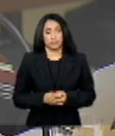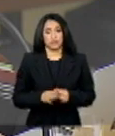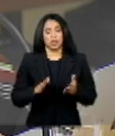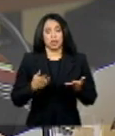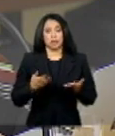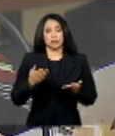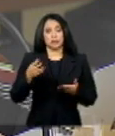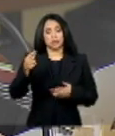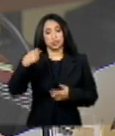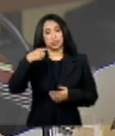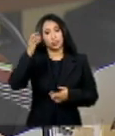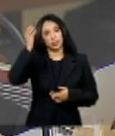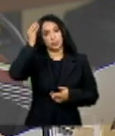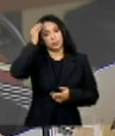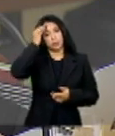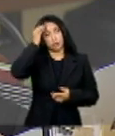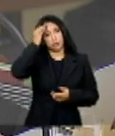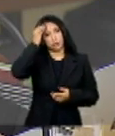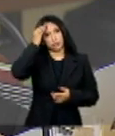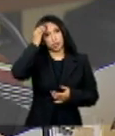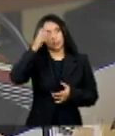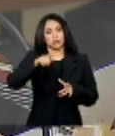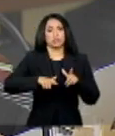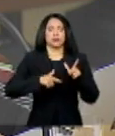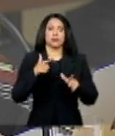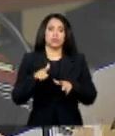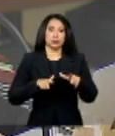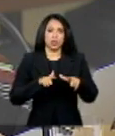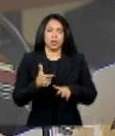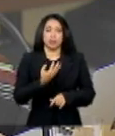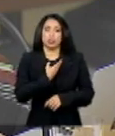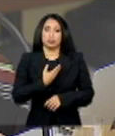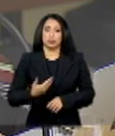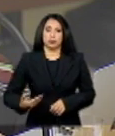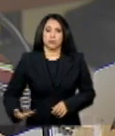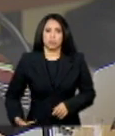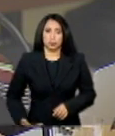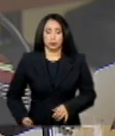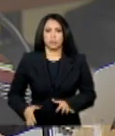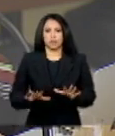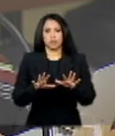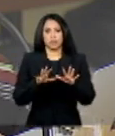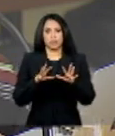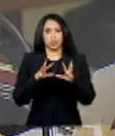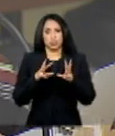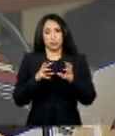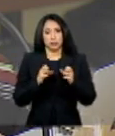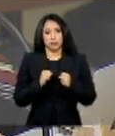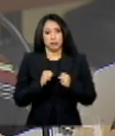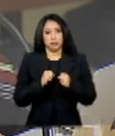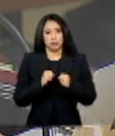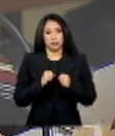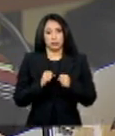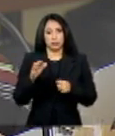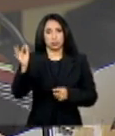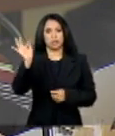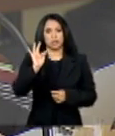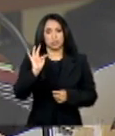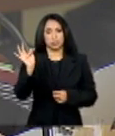que em se tratando de um serviço de concessão federal no